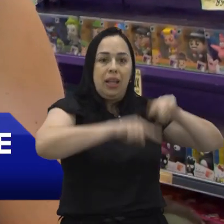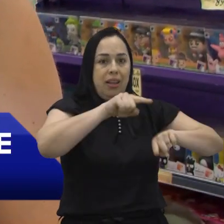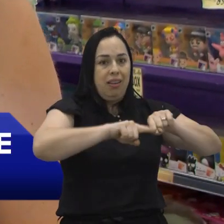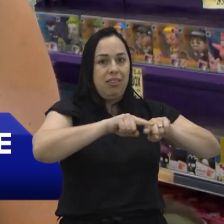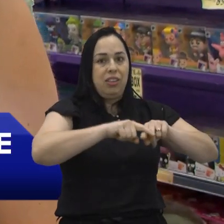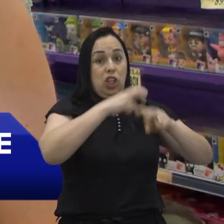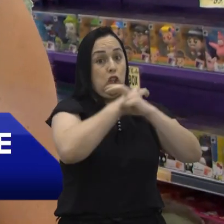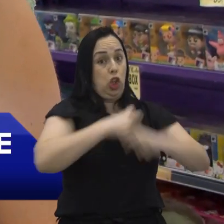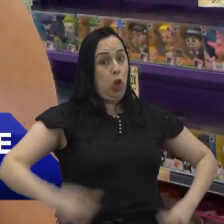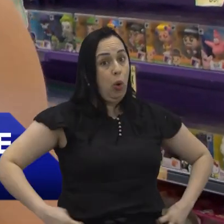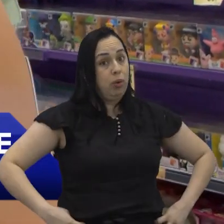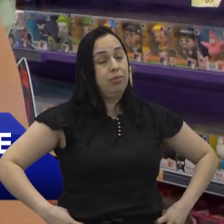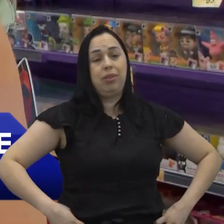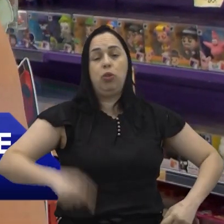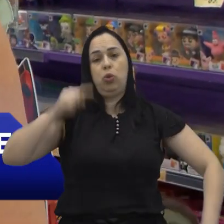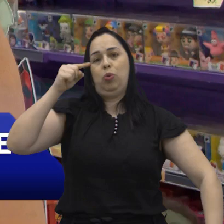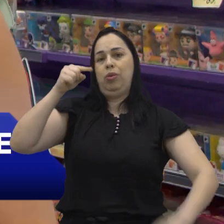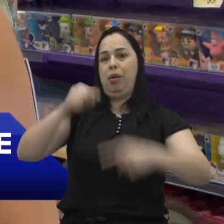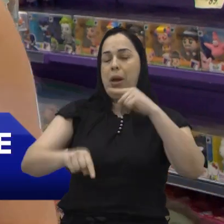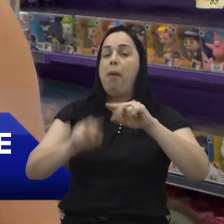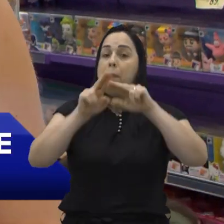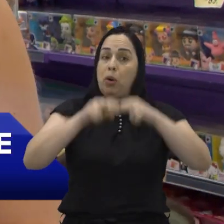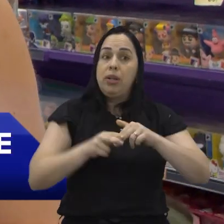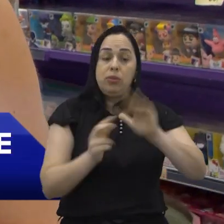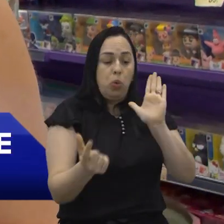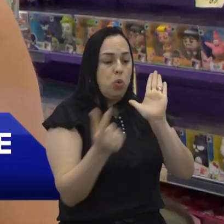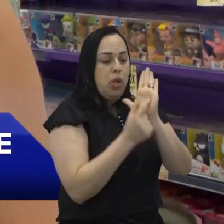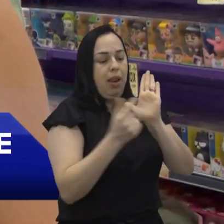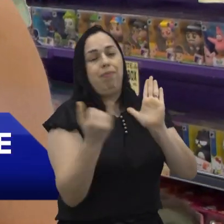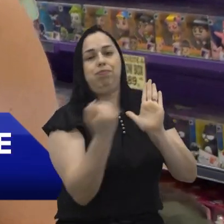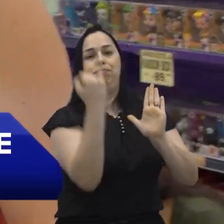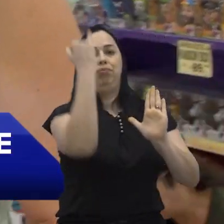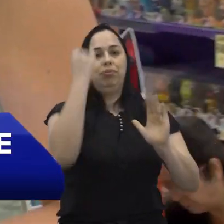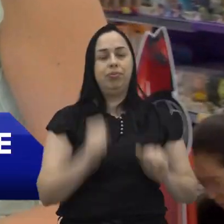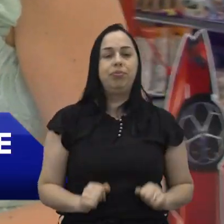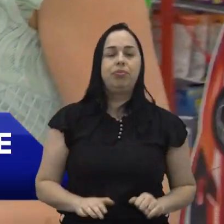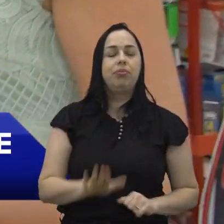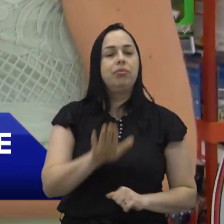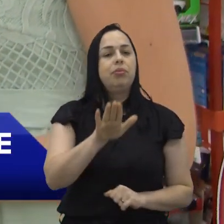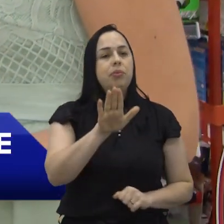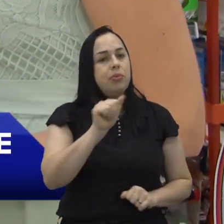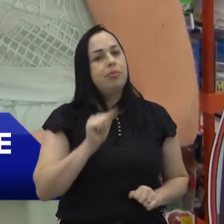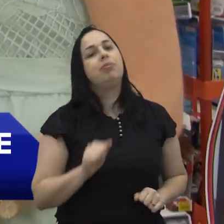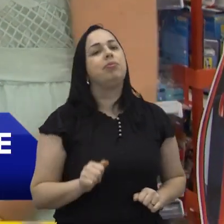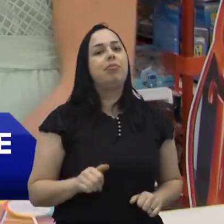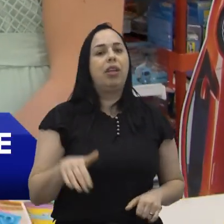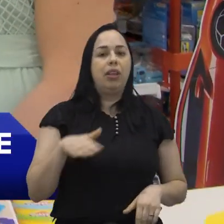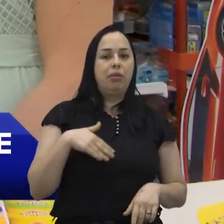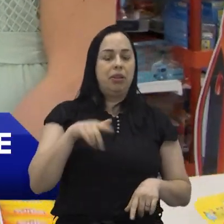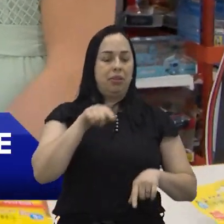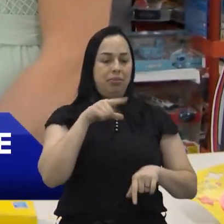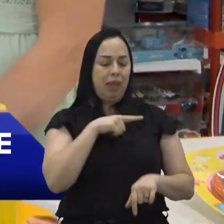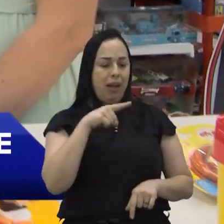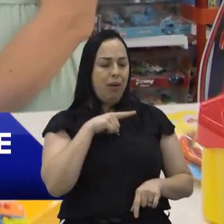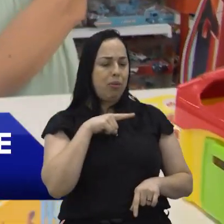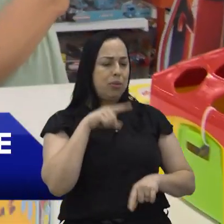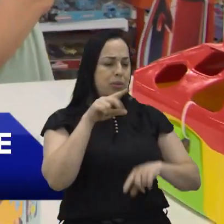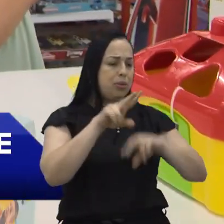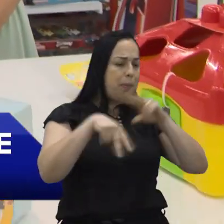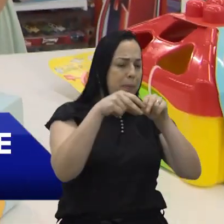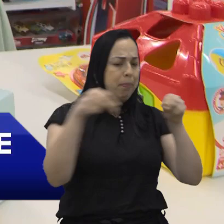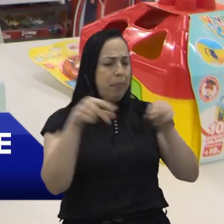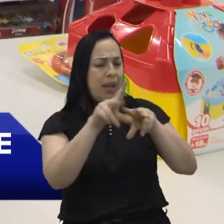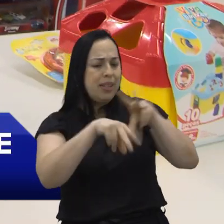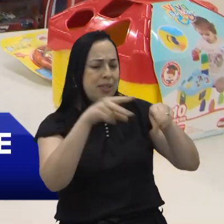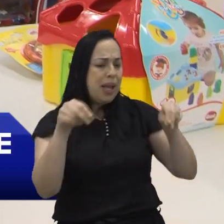materiais tóxicos. Então, não é adequado não ter o selo do Inmetro. Legal. E, Virgínia, agora a gente está aqui com algumas opções de presentes,